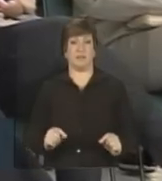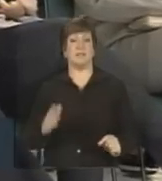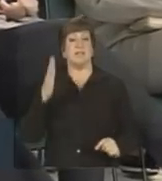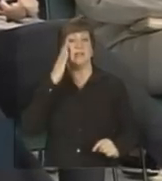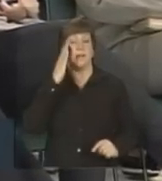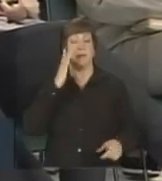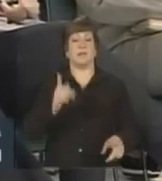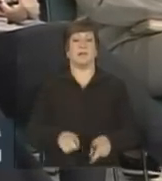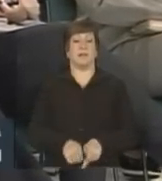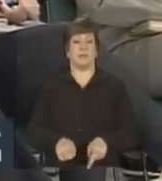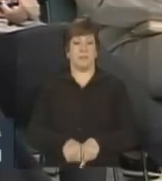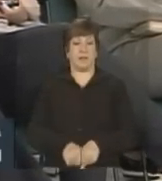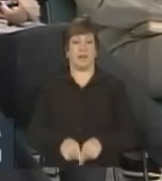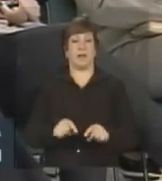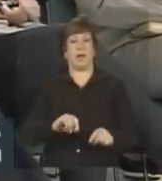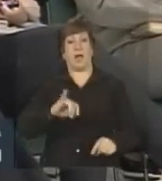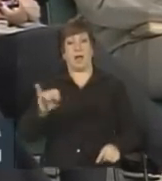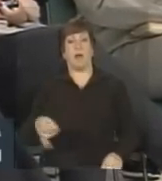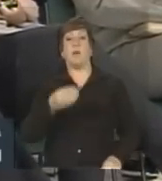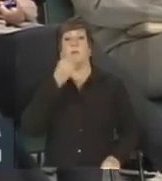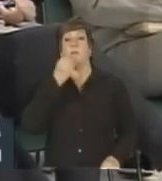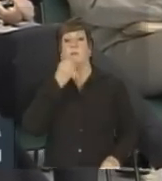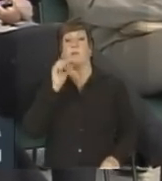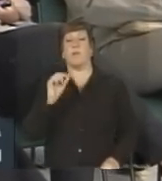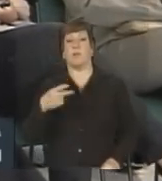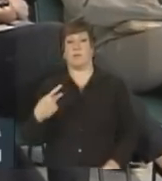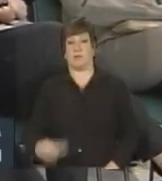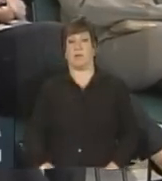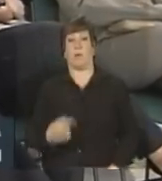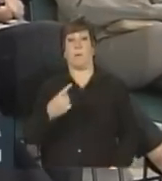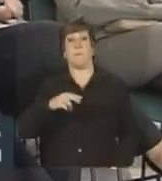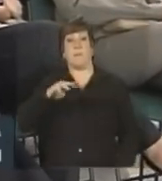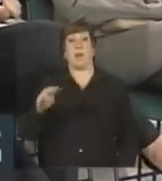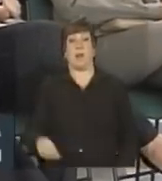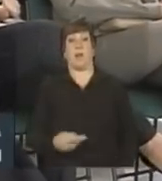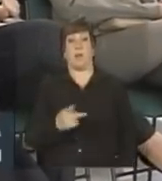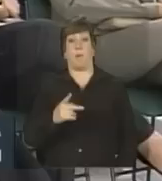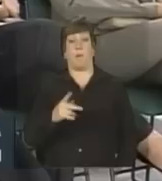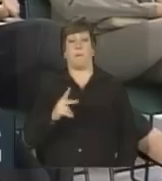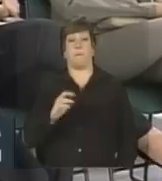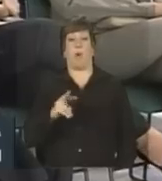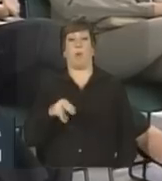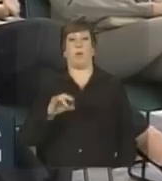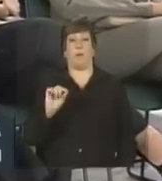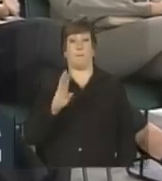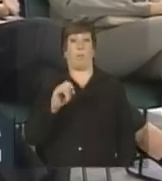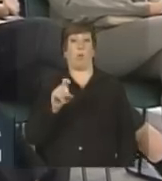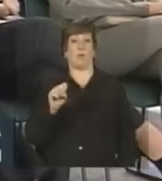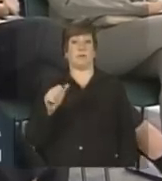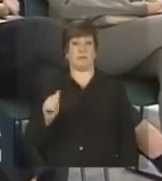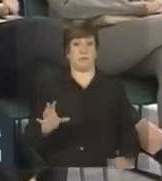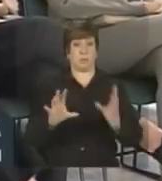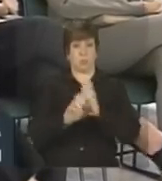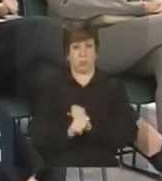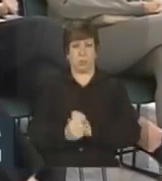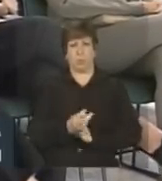sabendo também que, aproveitando a oportunidade da 1.000ª Bolsa do ProUni, é um reconhecimento também ao ministro da Educação, que vai encerrando a